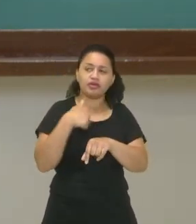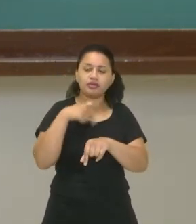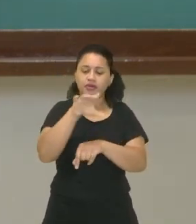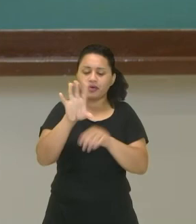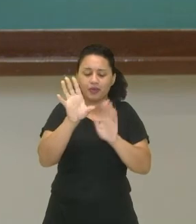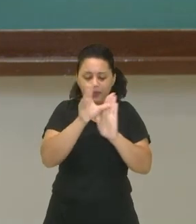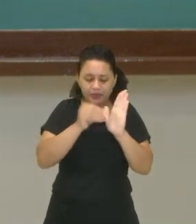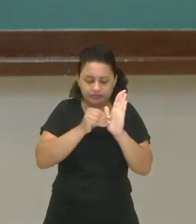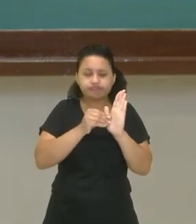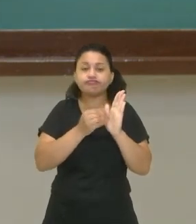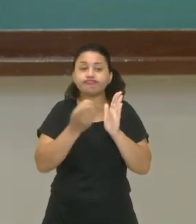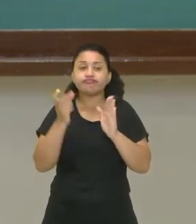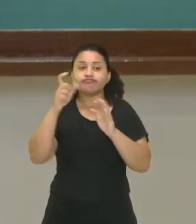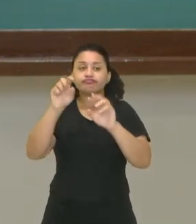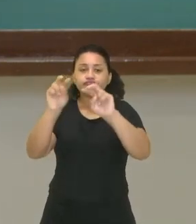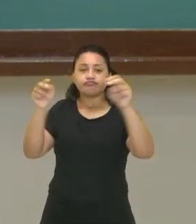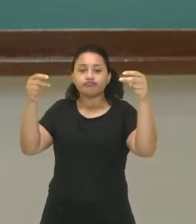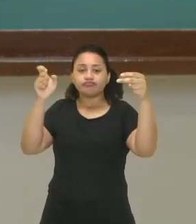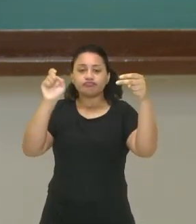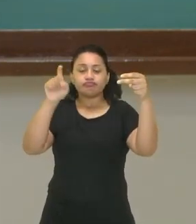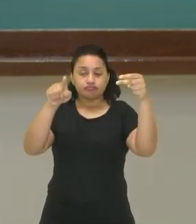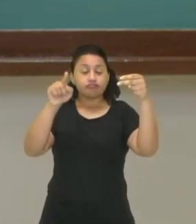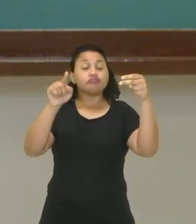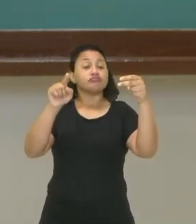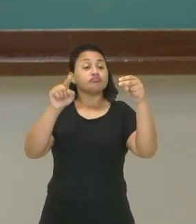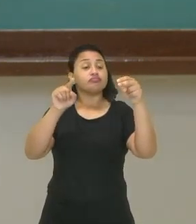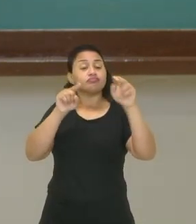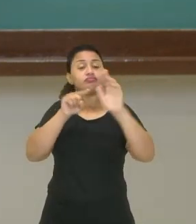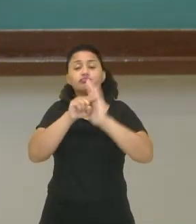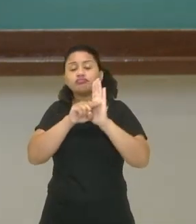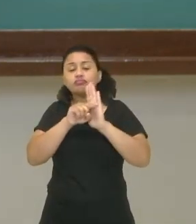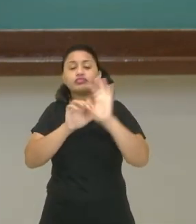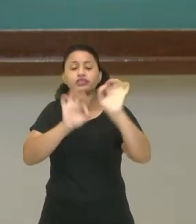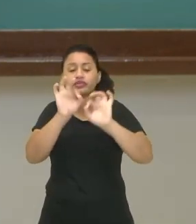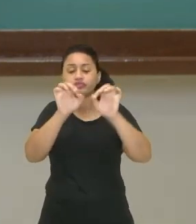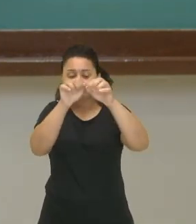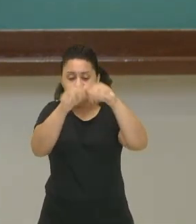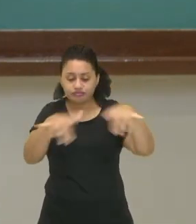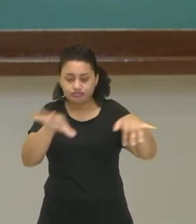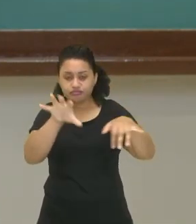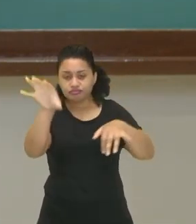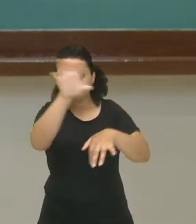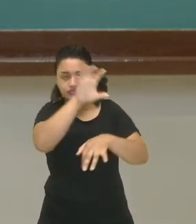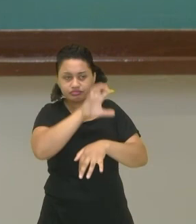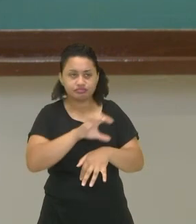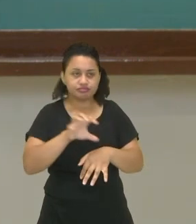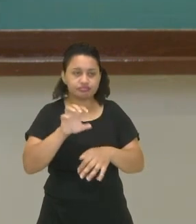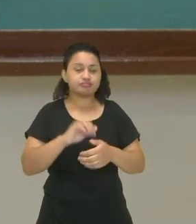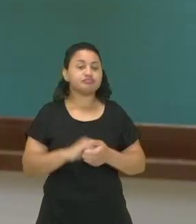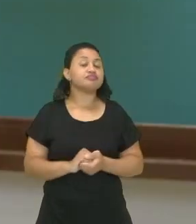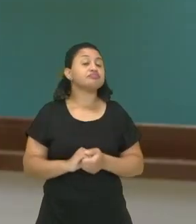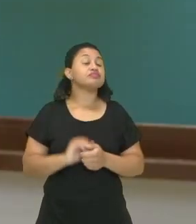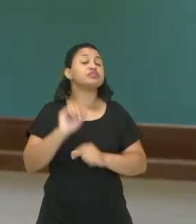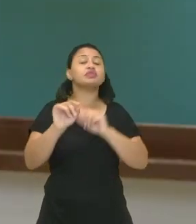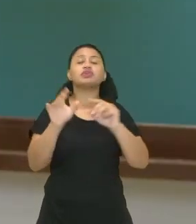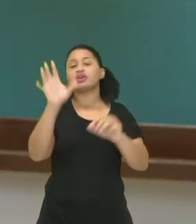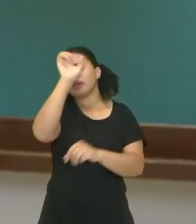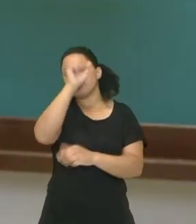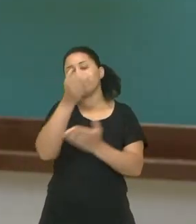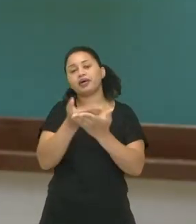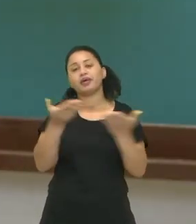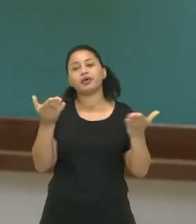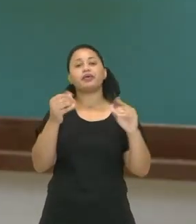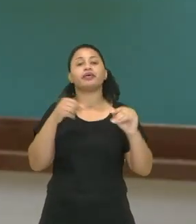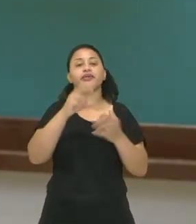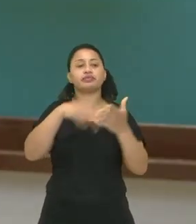conteúdo, acessar o Go com QR e montar seu mapa mental. O que aprendemos? Lemos